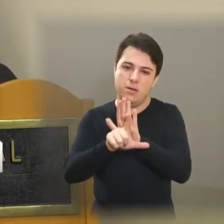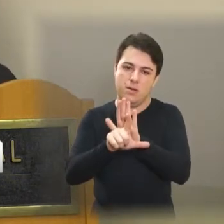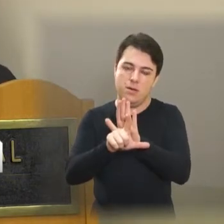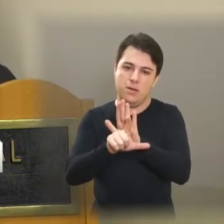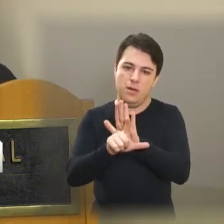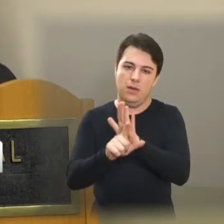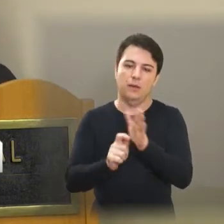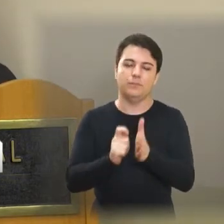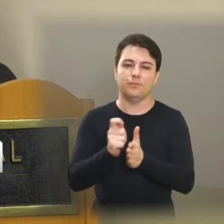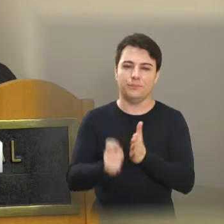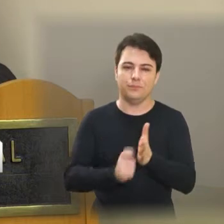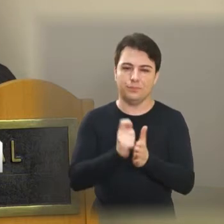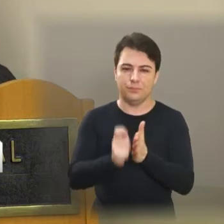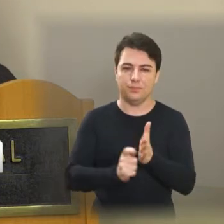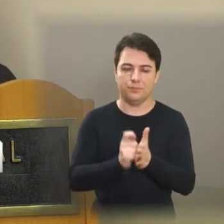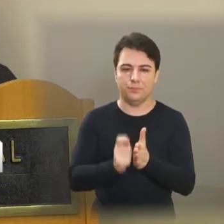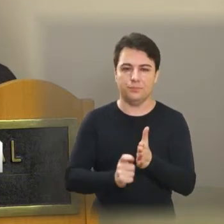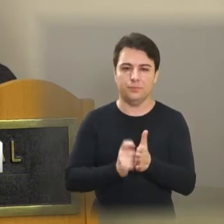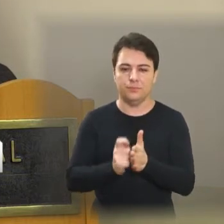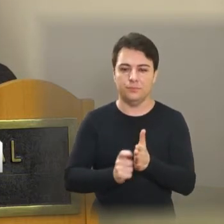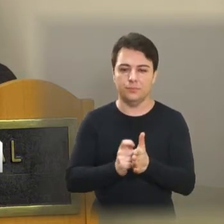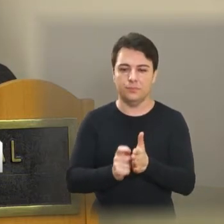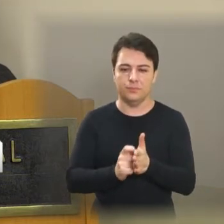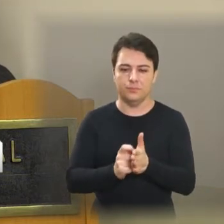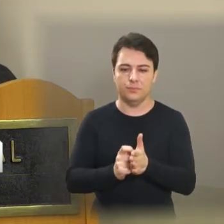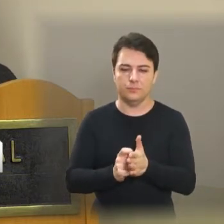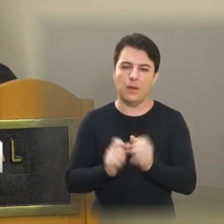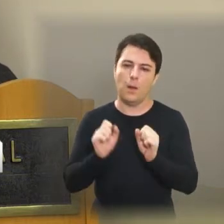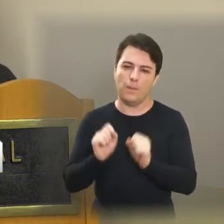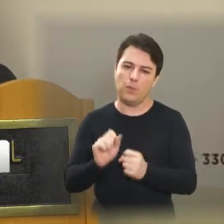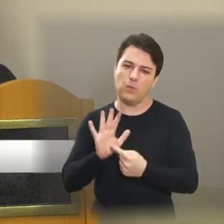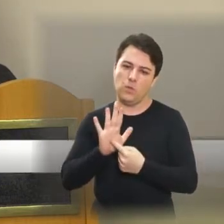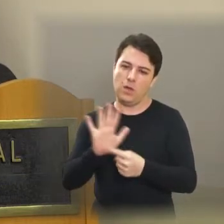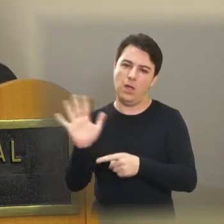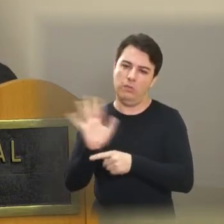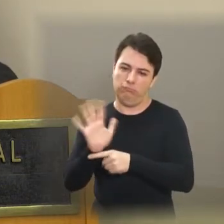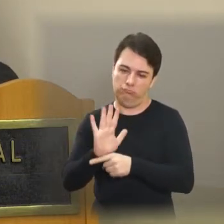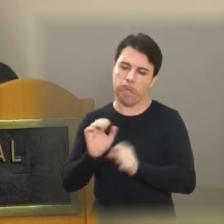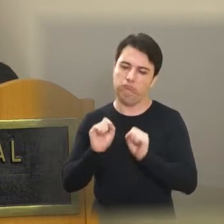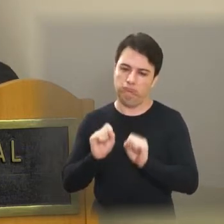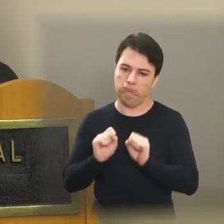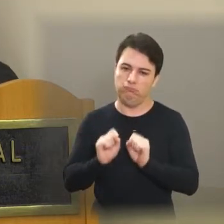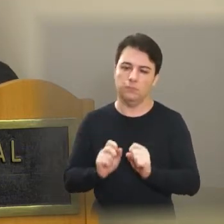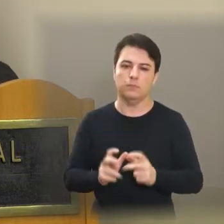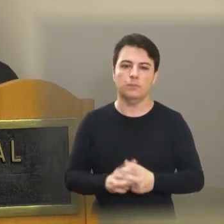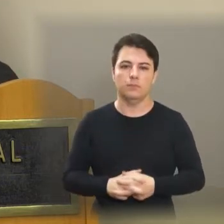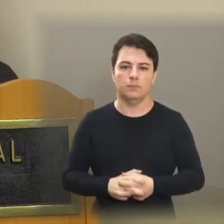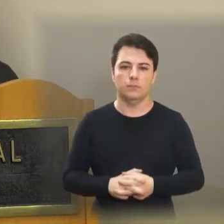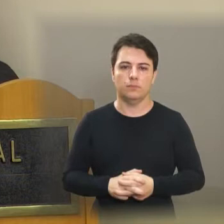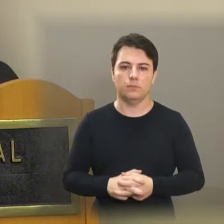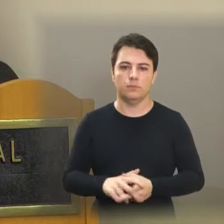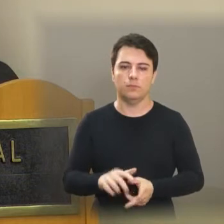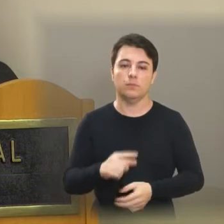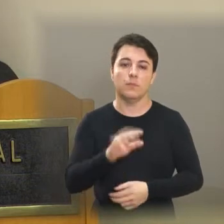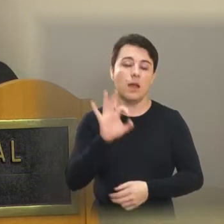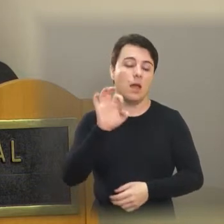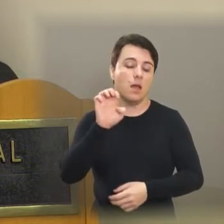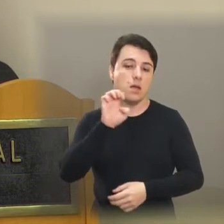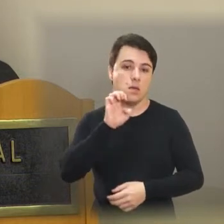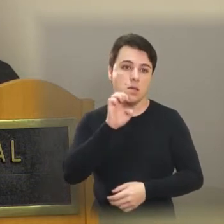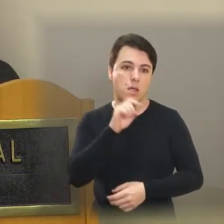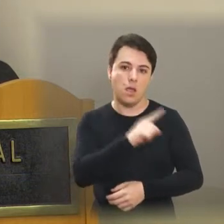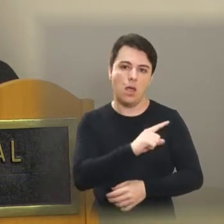que Araraquara queria nesse momento. Pode soltar o vídeo, fazendo um favor? É uma lei que o prefeito Edinho Silva